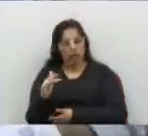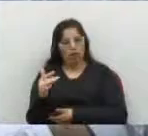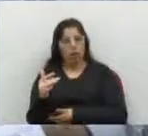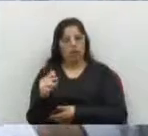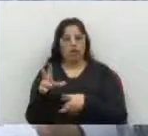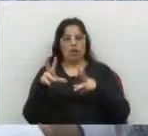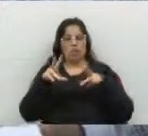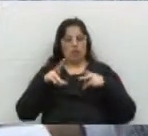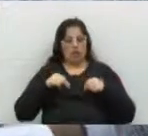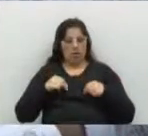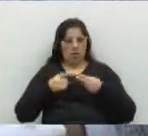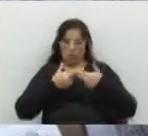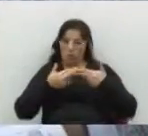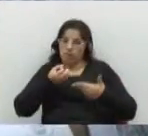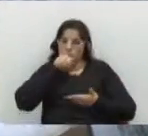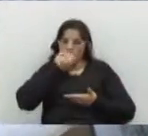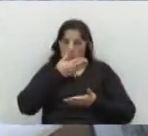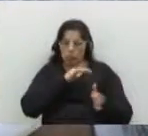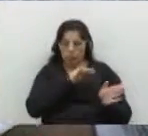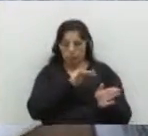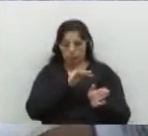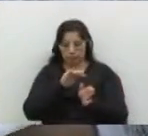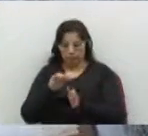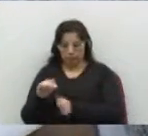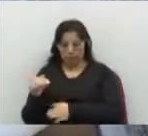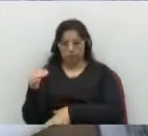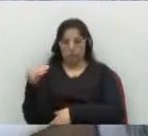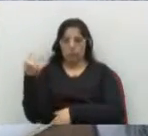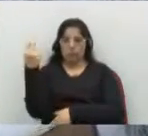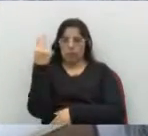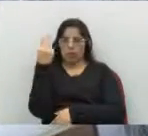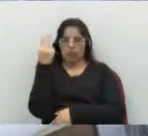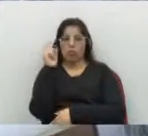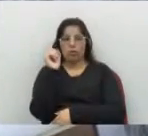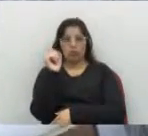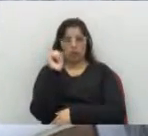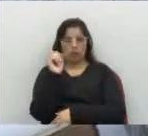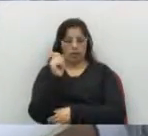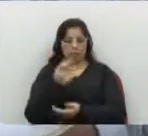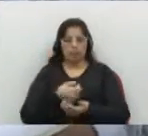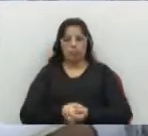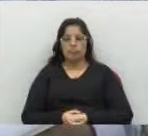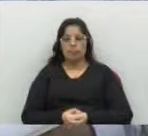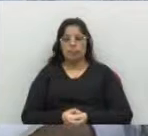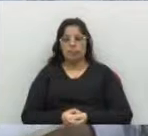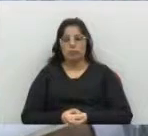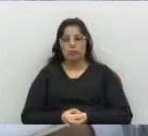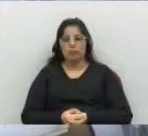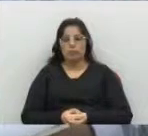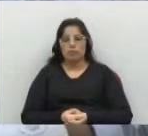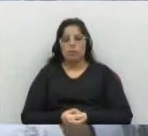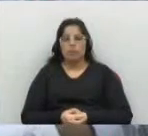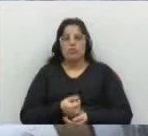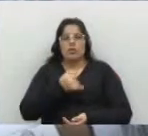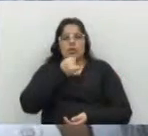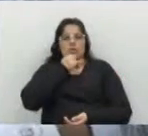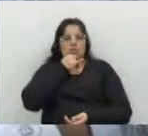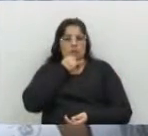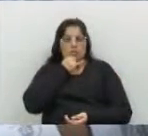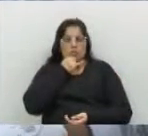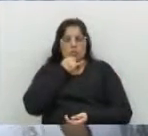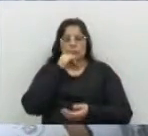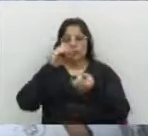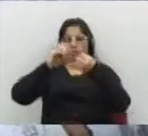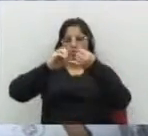A segunda é informações referentes a atitudes tomadas com relações ao problema, em relação ao feijão embolorado encontrado nas